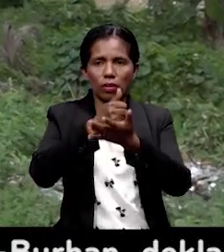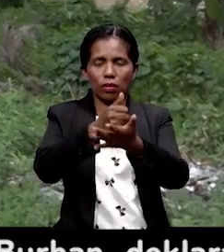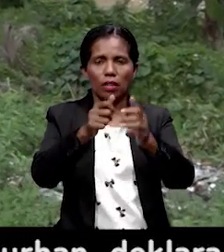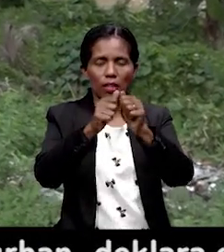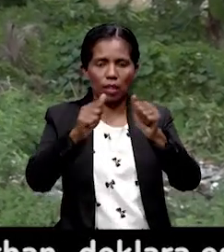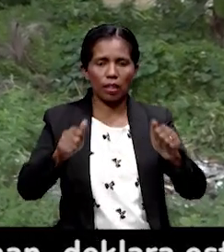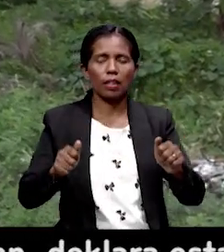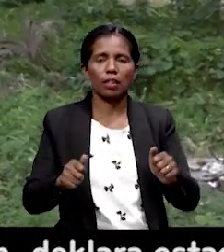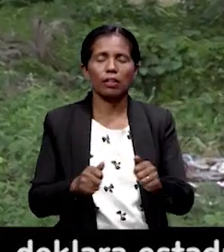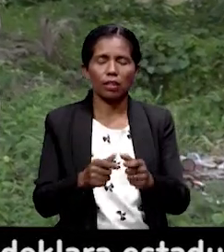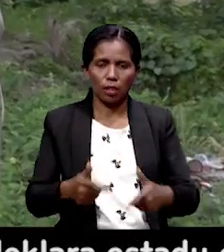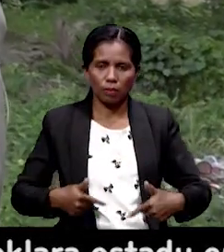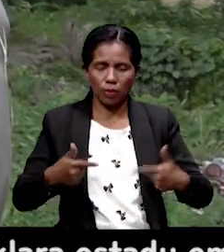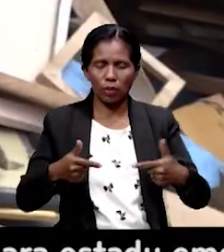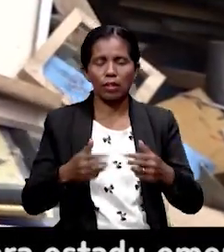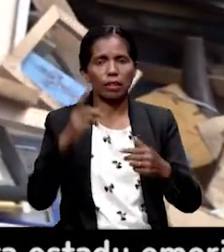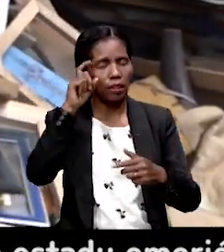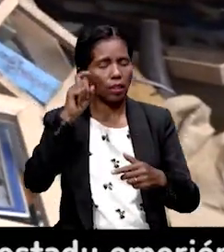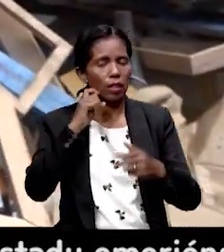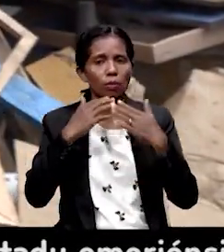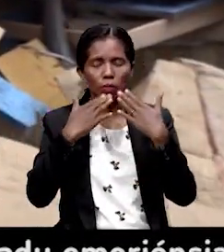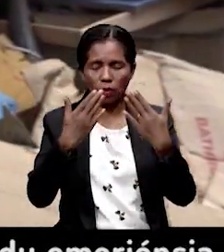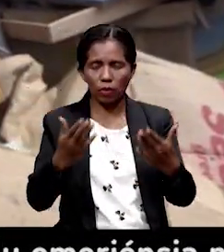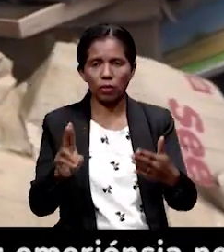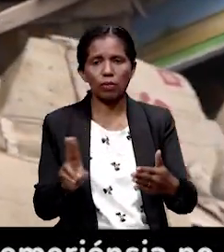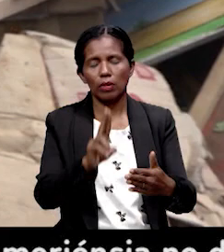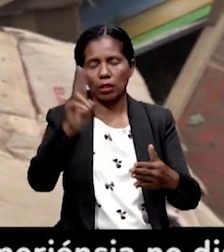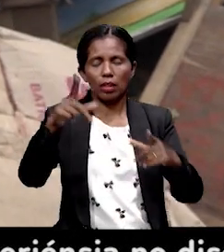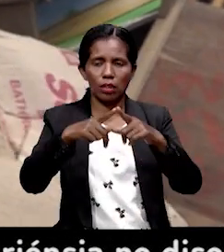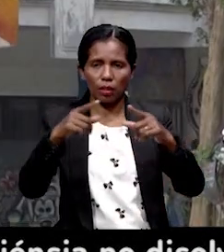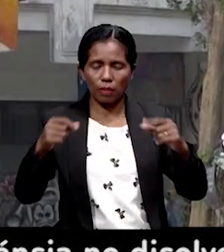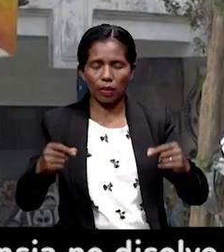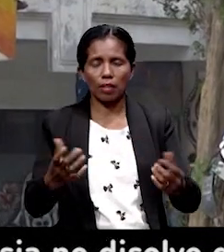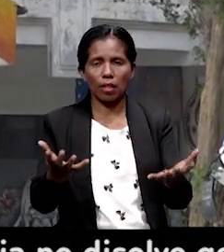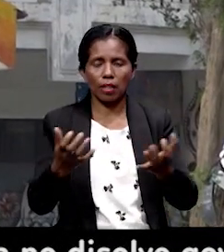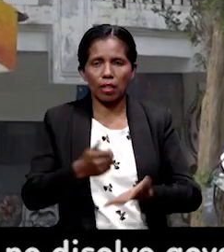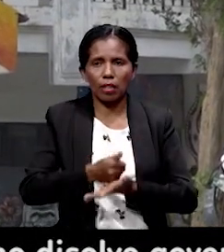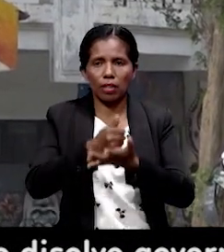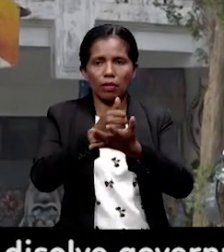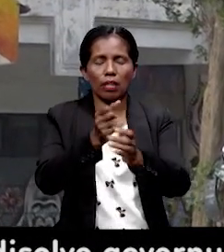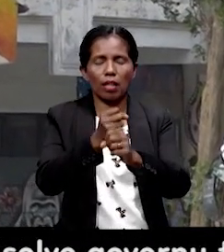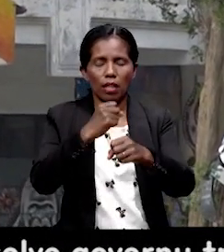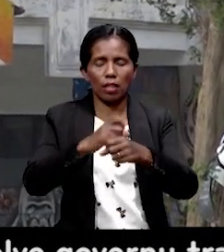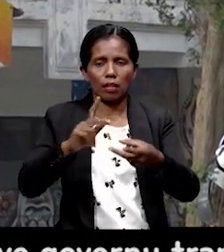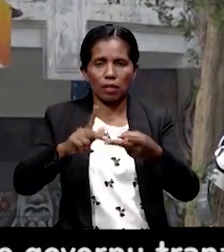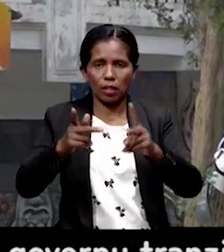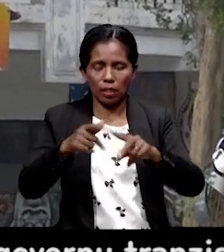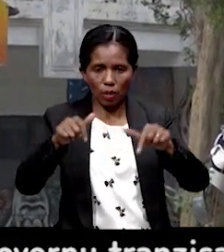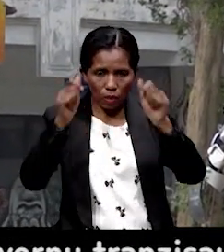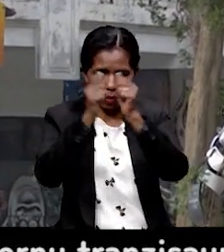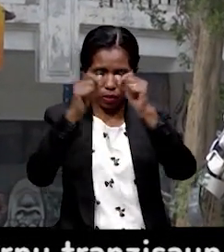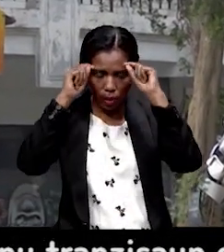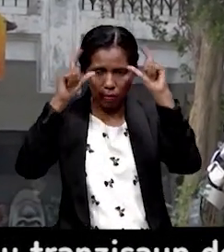Artemoris. Xanana Guzmão mos agradece ba Kyoto University of Art, ba ninia vontade a tu estabelece parceria ida o Timor-Leste,